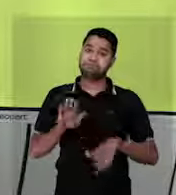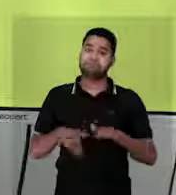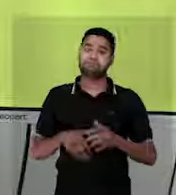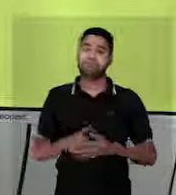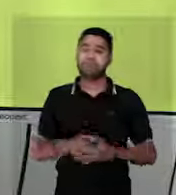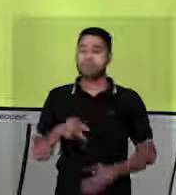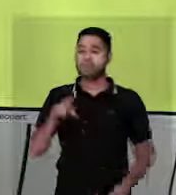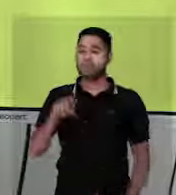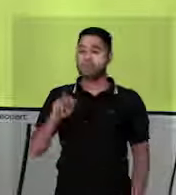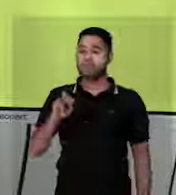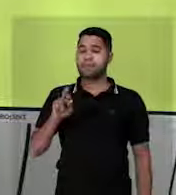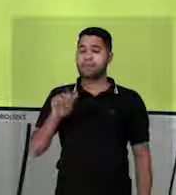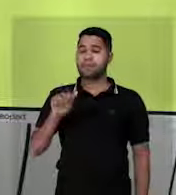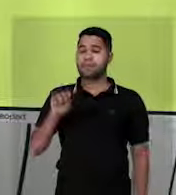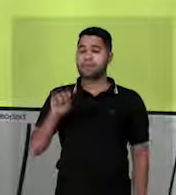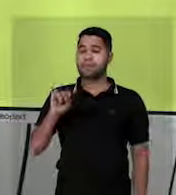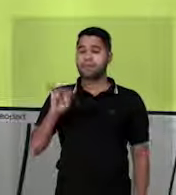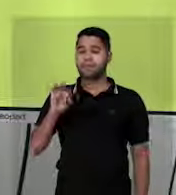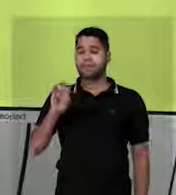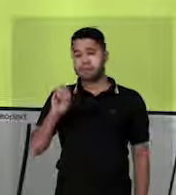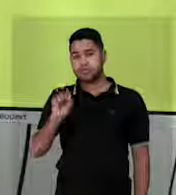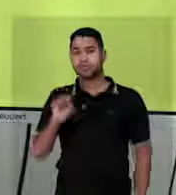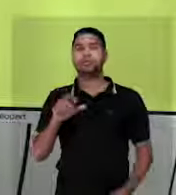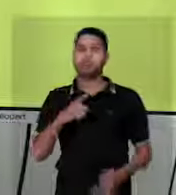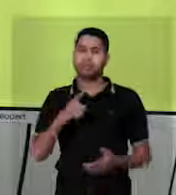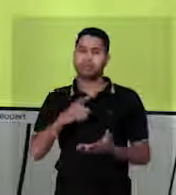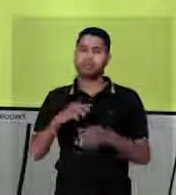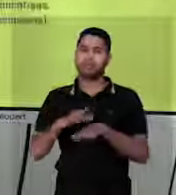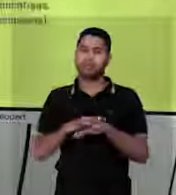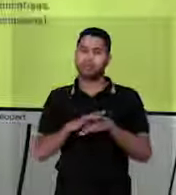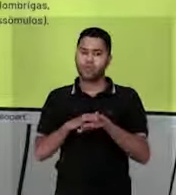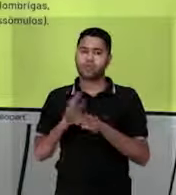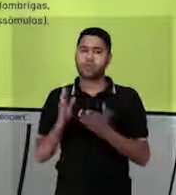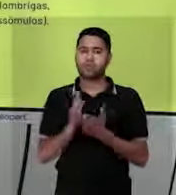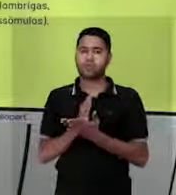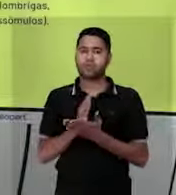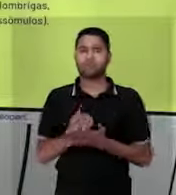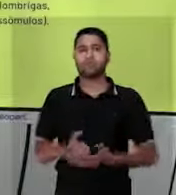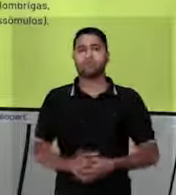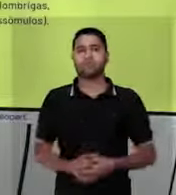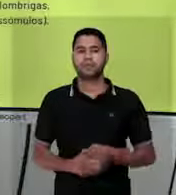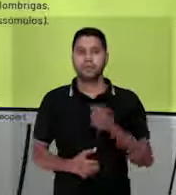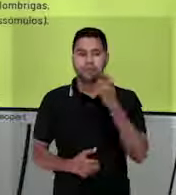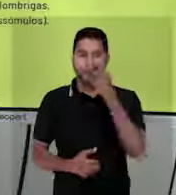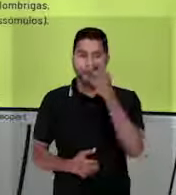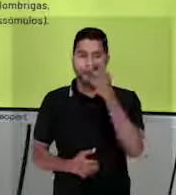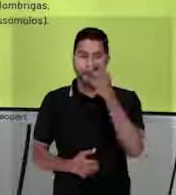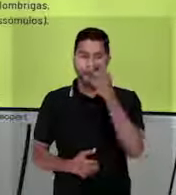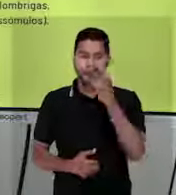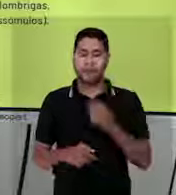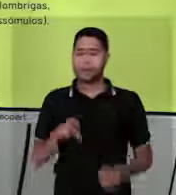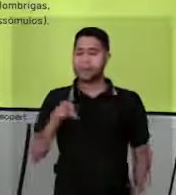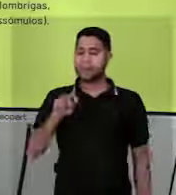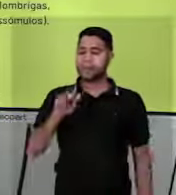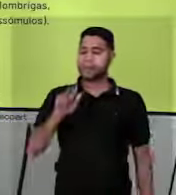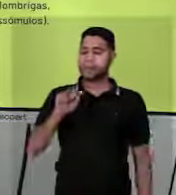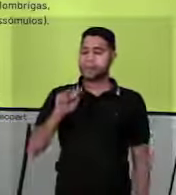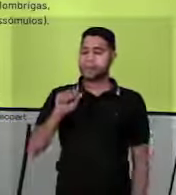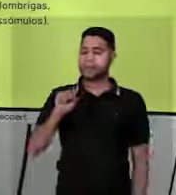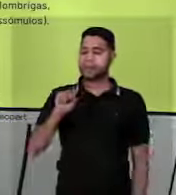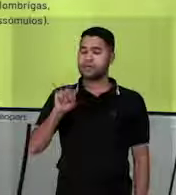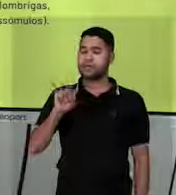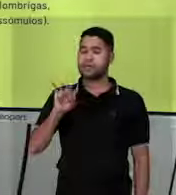esses parasitos vão causar algumas doenças. Então, as parasitoses são doenças causadas